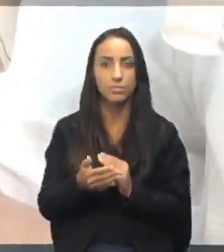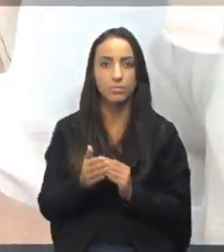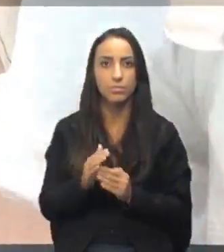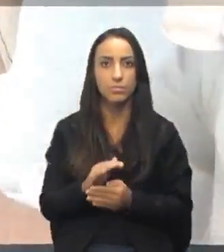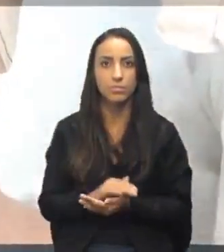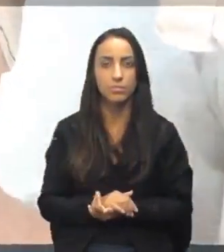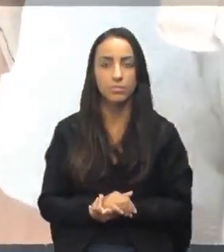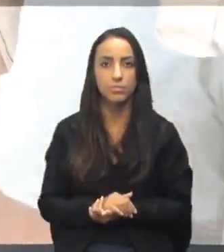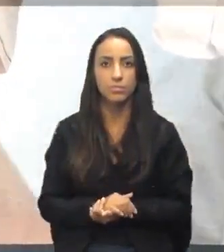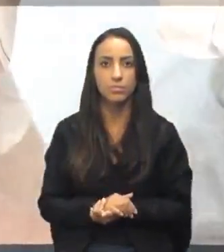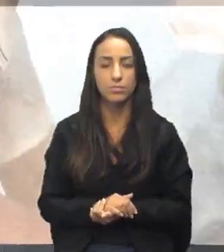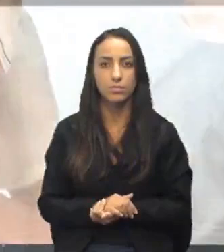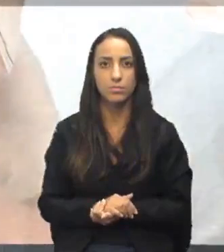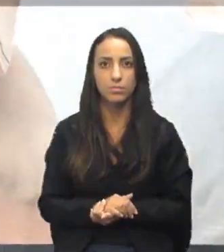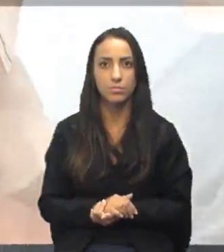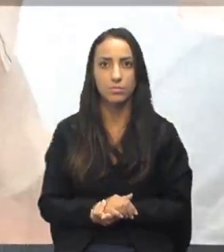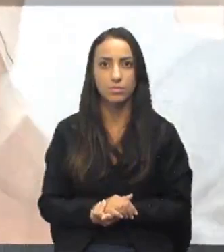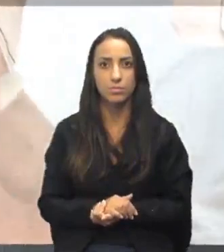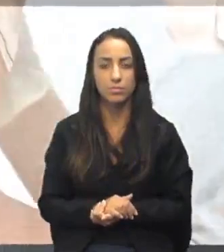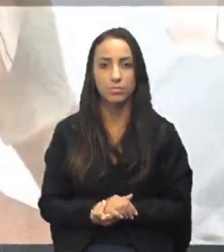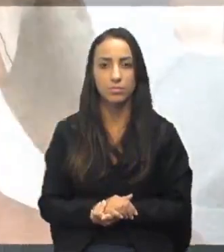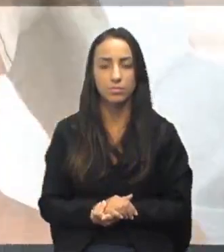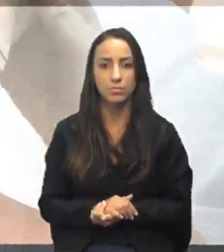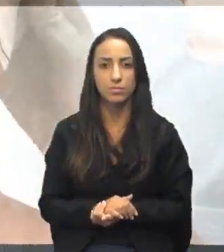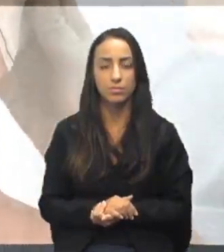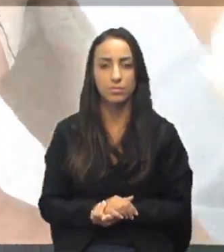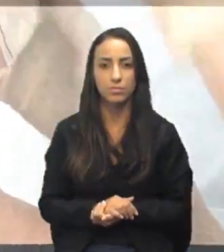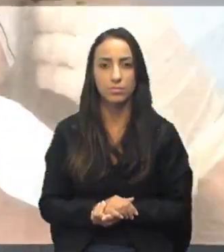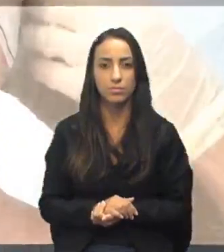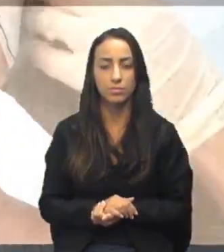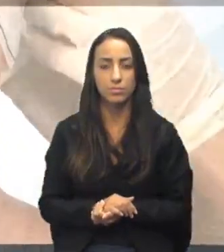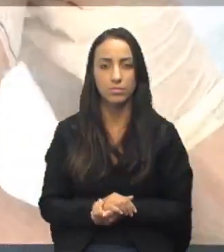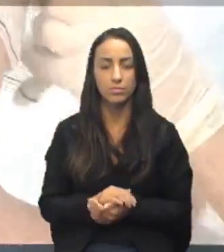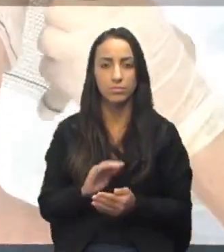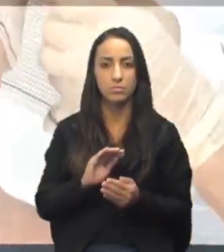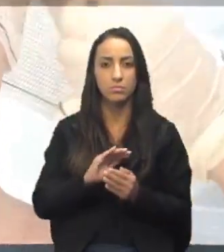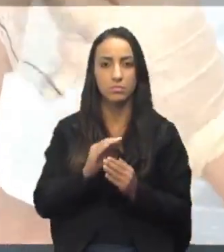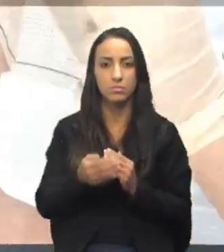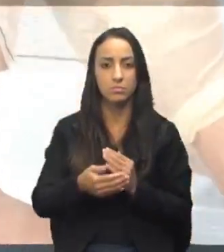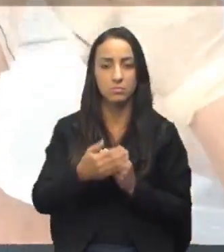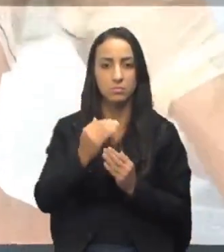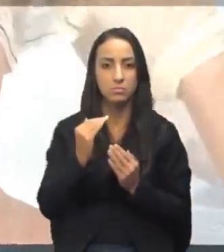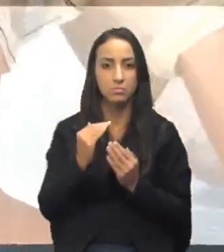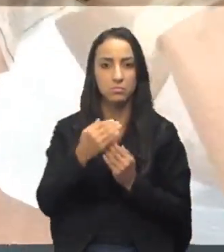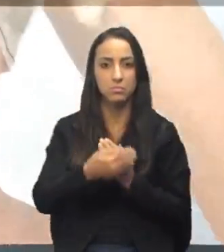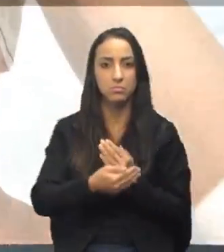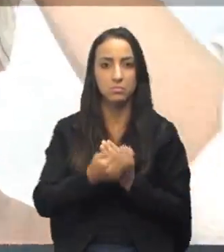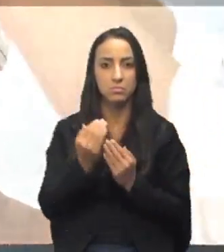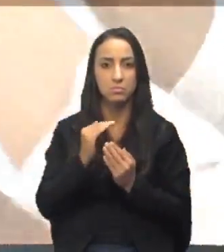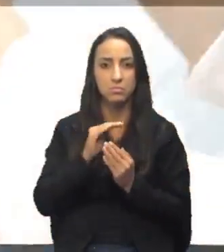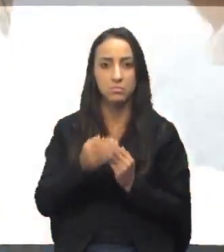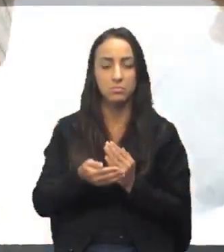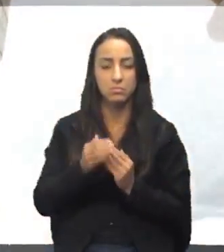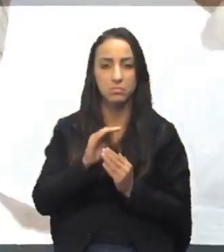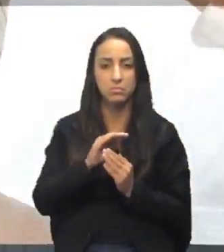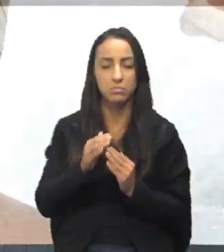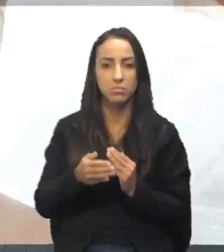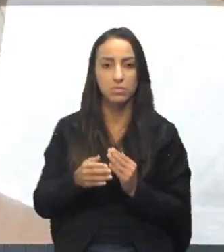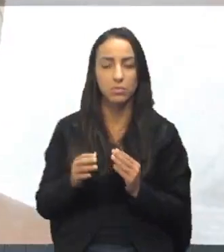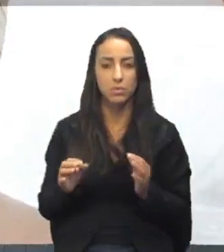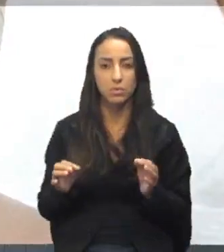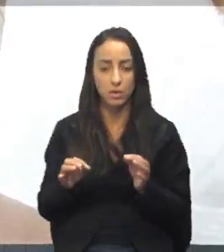tipo de bandagem. Feito toda a cobertura, então, dessa região que é